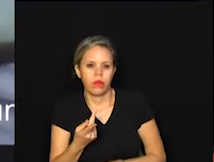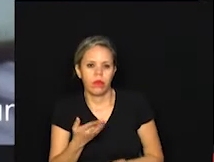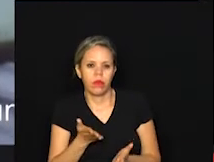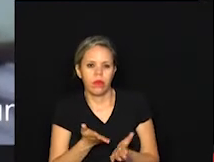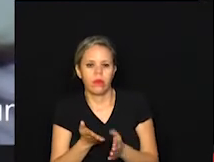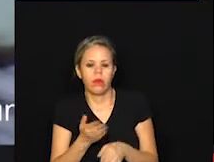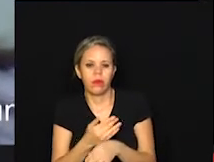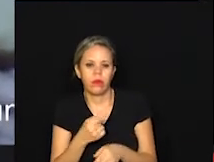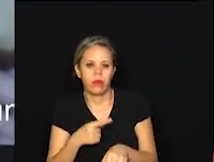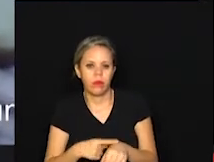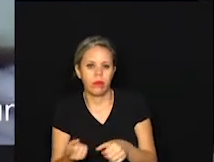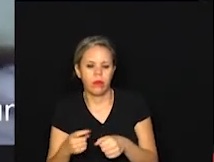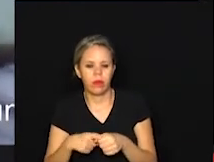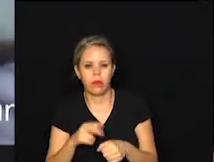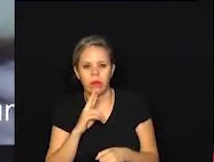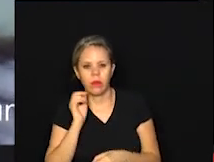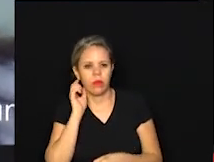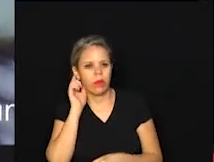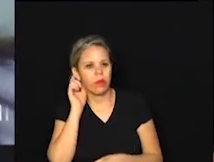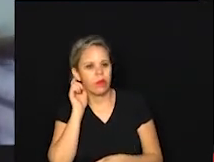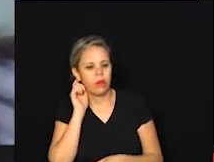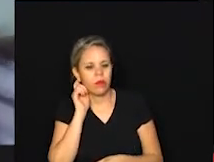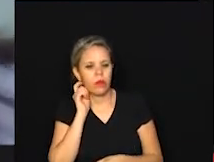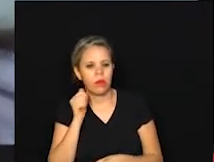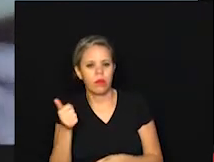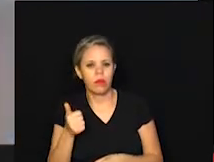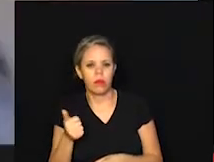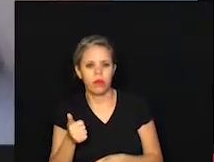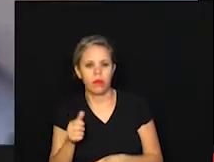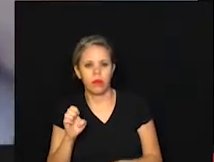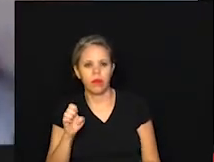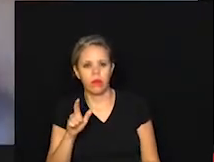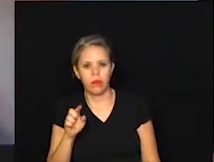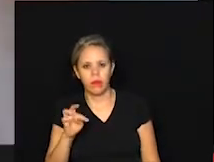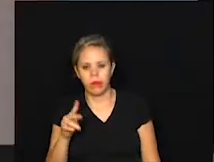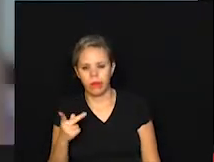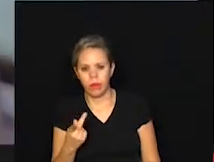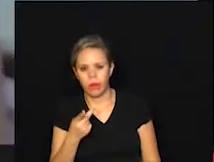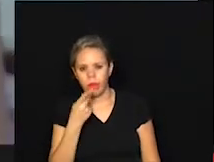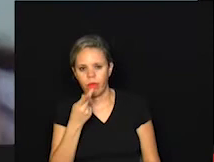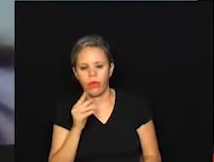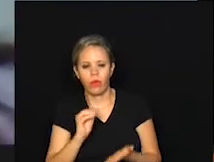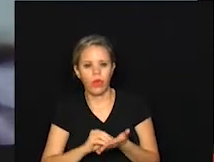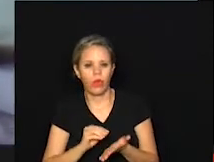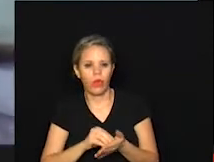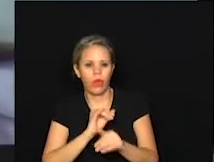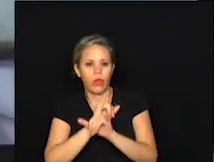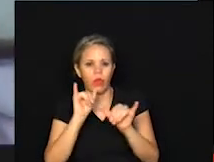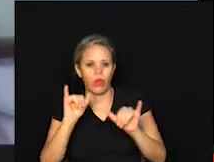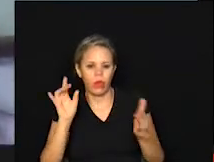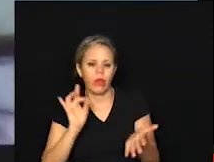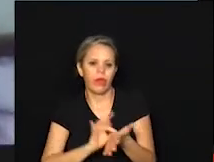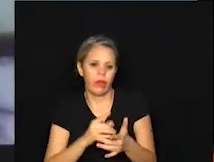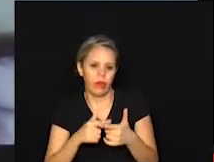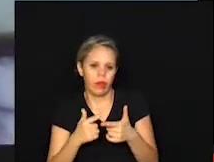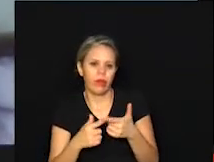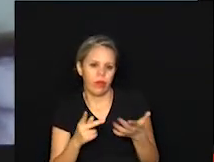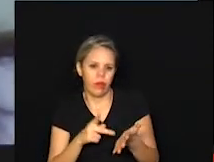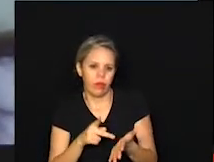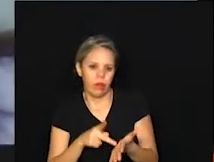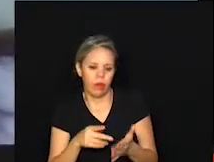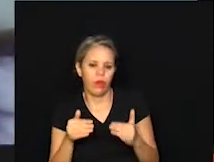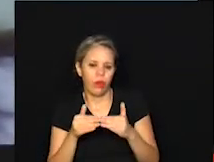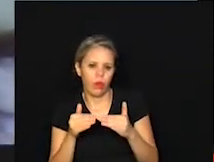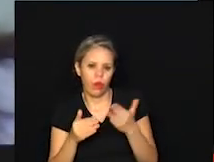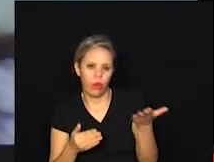momento, retornamos e faremos. A primeira foi a Elizabeth, que eu vi que ela falou que falta divulgação. Realmente, Elizabeth, eu concordo